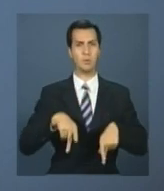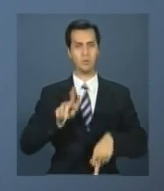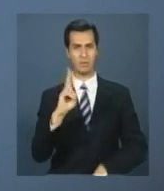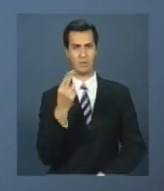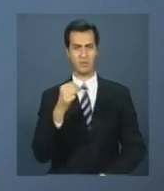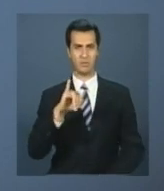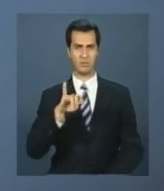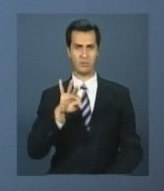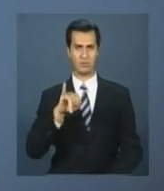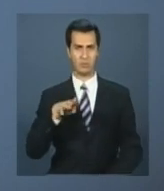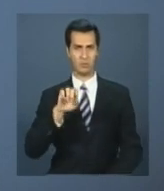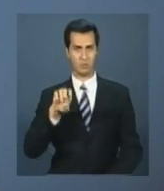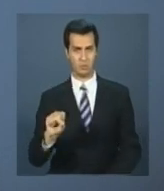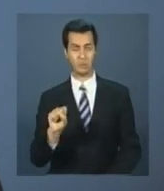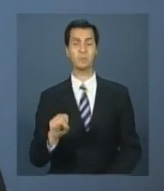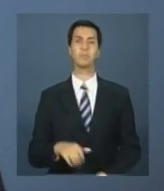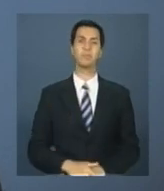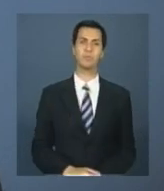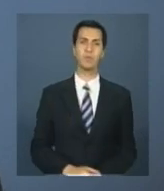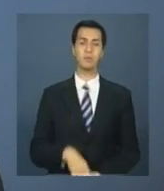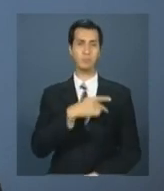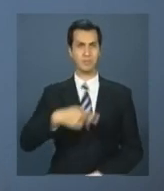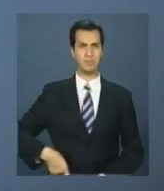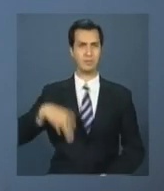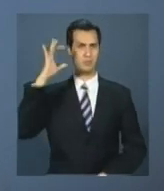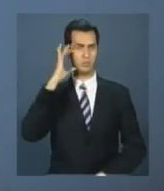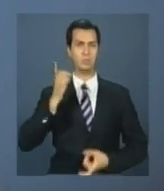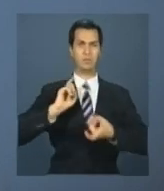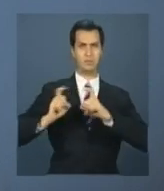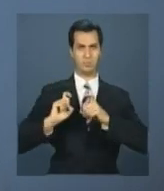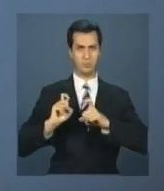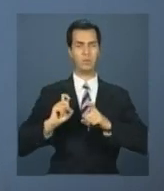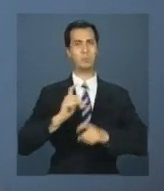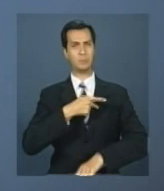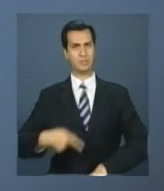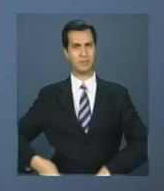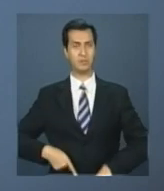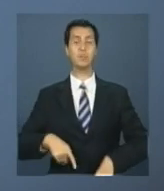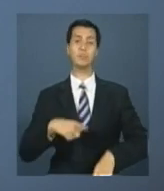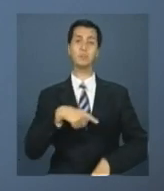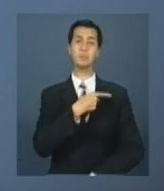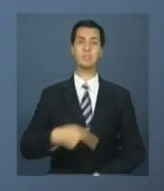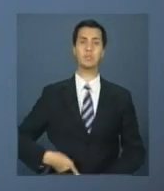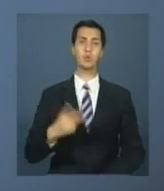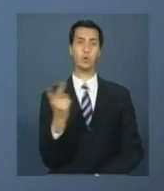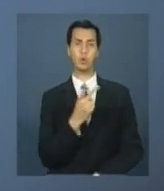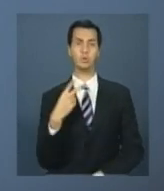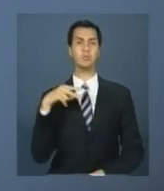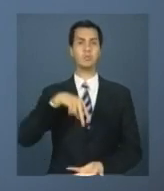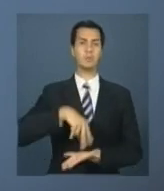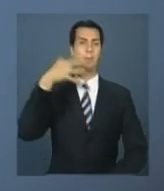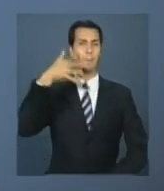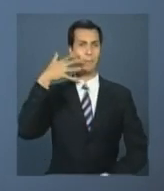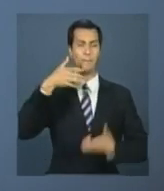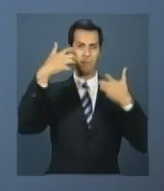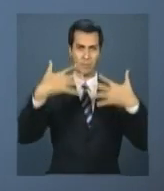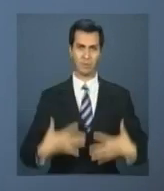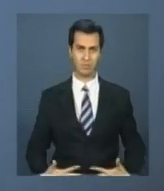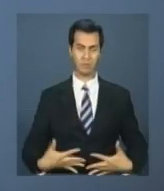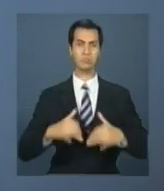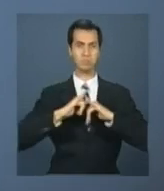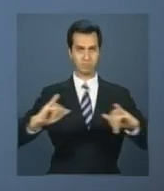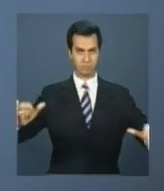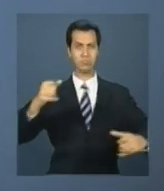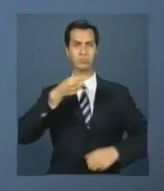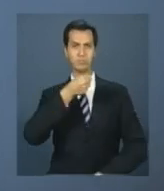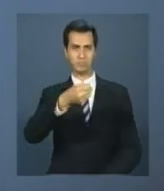privado e a reunião ampliada com autoridades dos dois governos, os presidentes fizeram uma declaração à imprensa. A presidenta Dilma